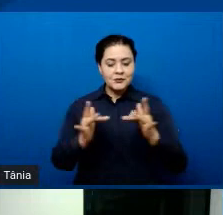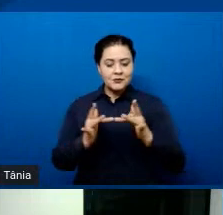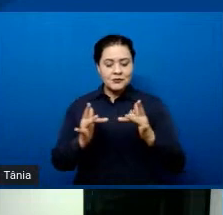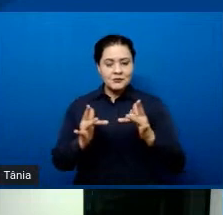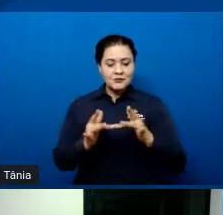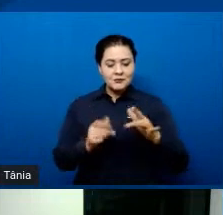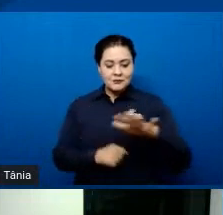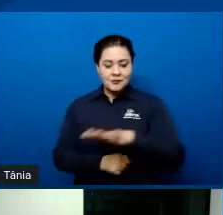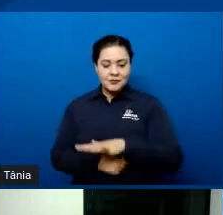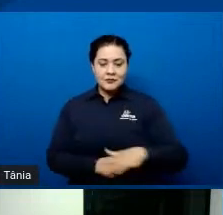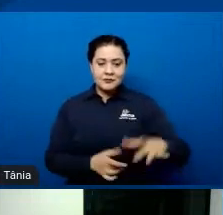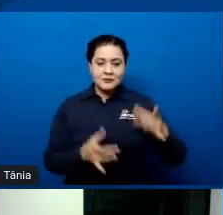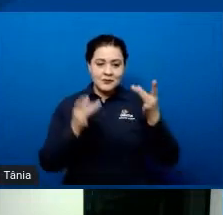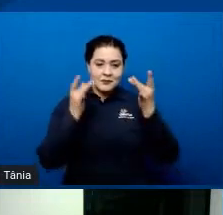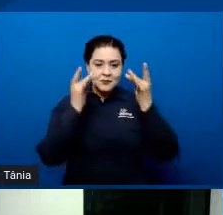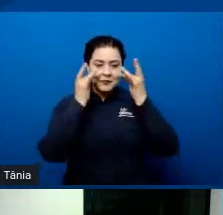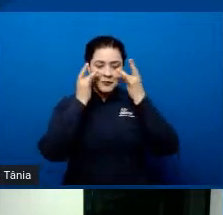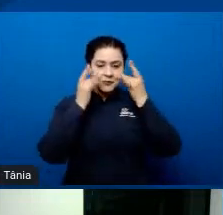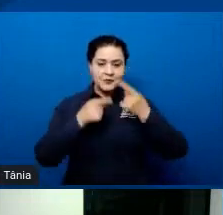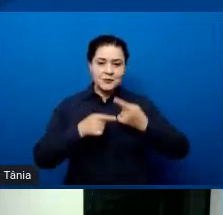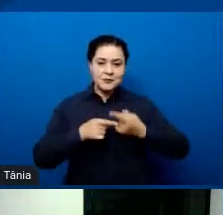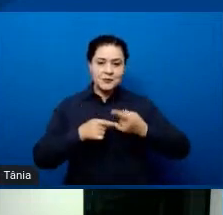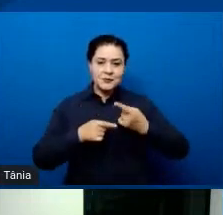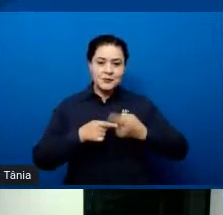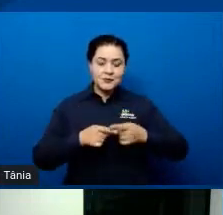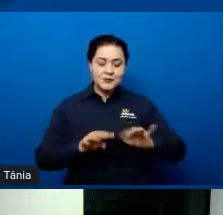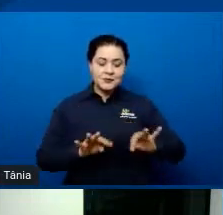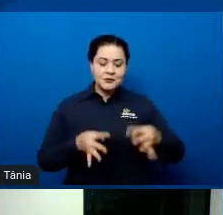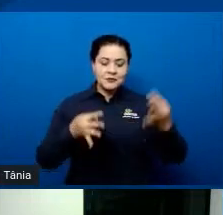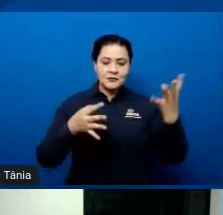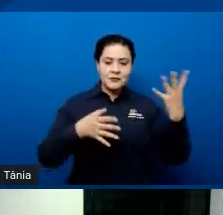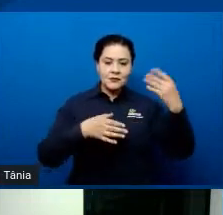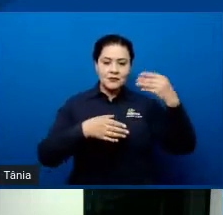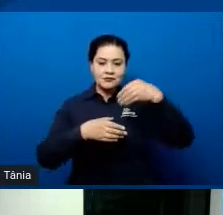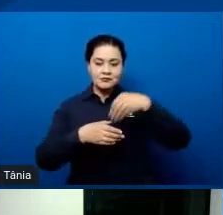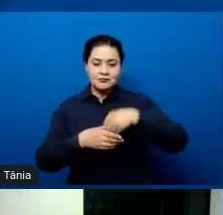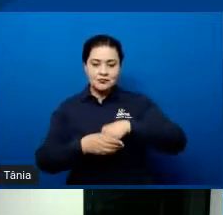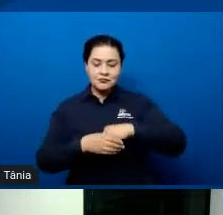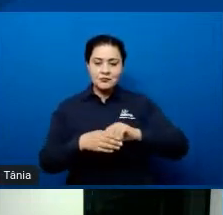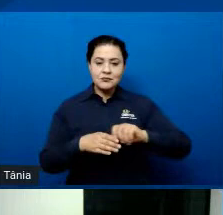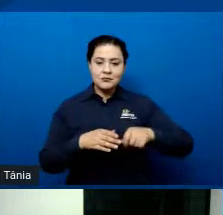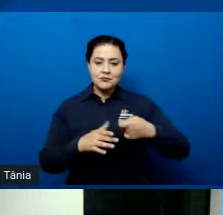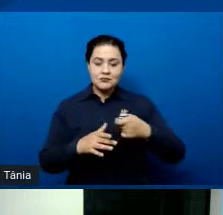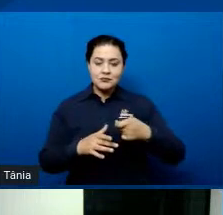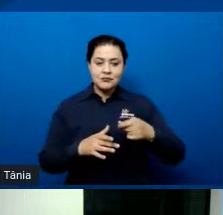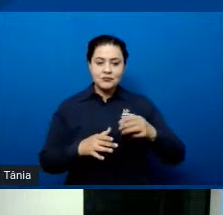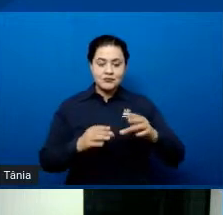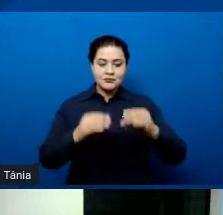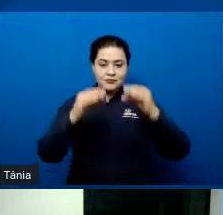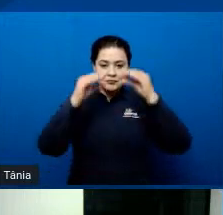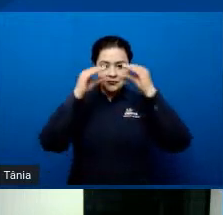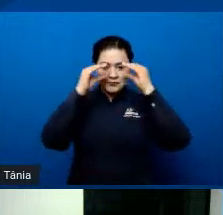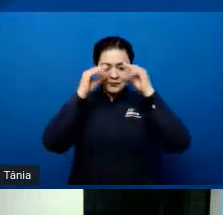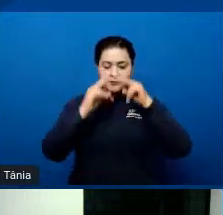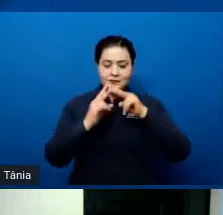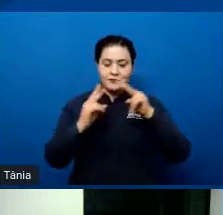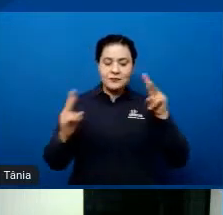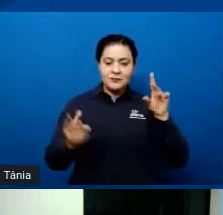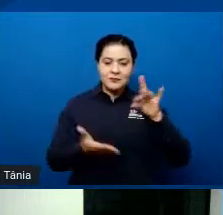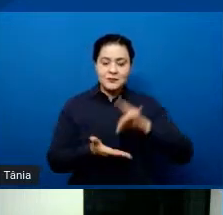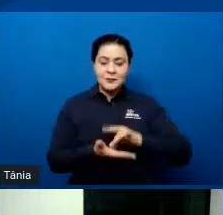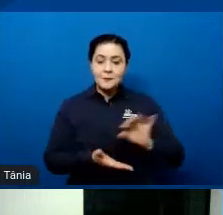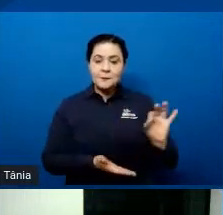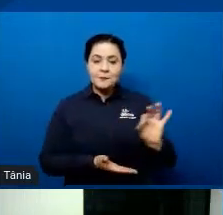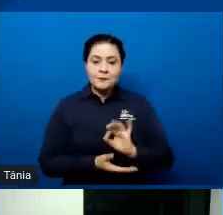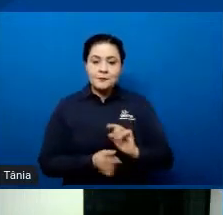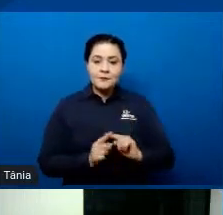tratar tanto de tecnologias imersivas, né? Como a realidade virtual, a gente vai tratar mais